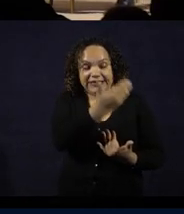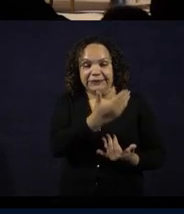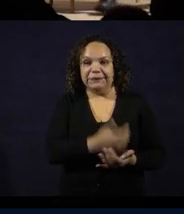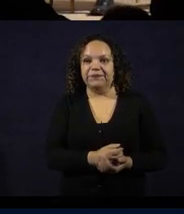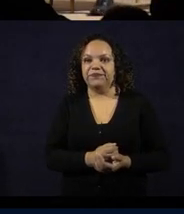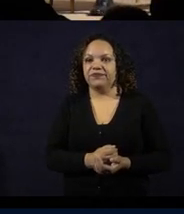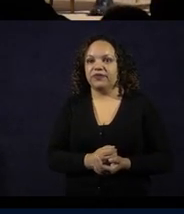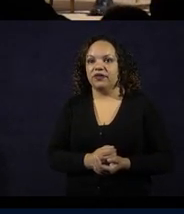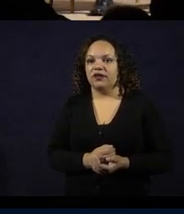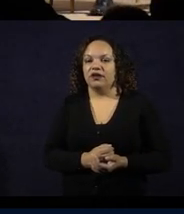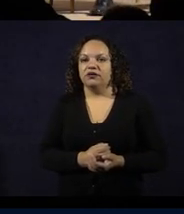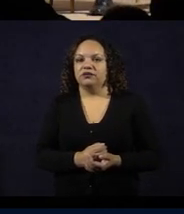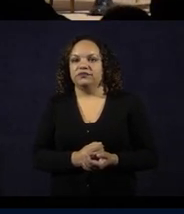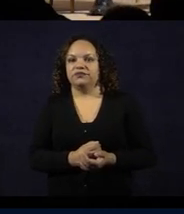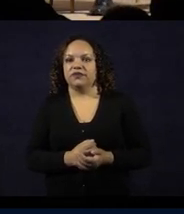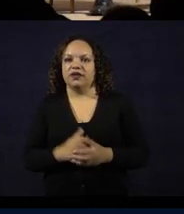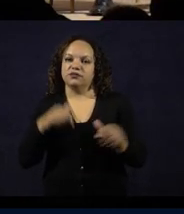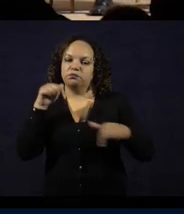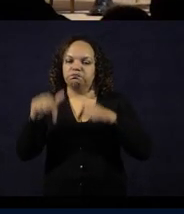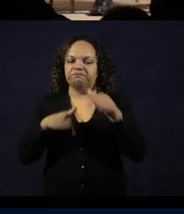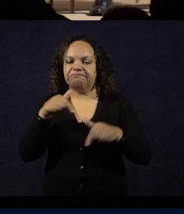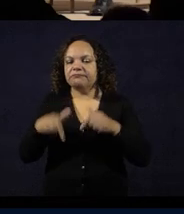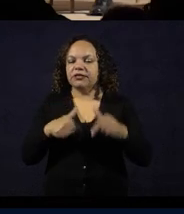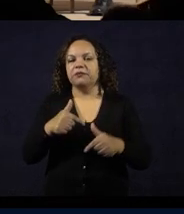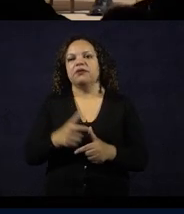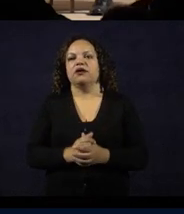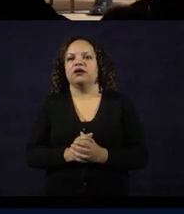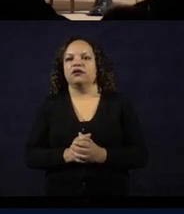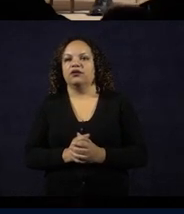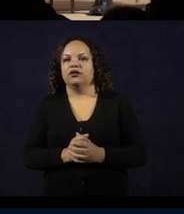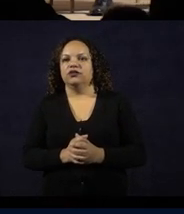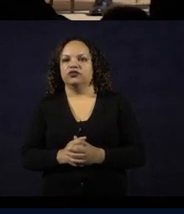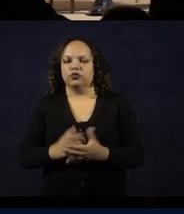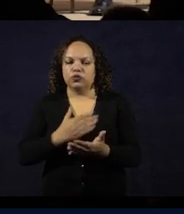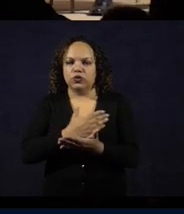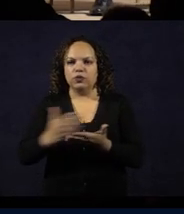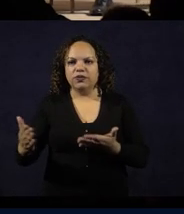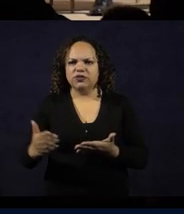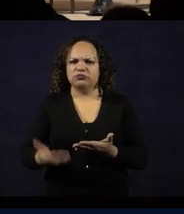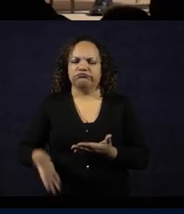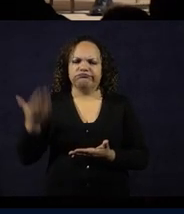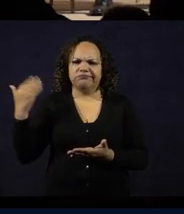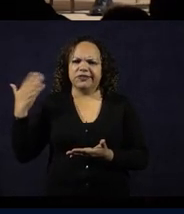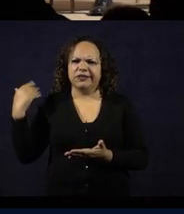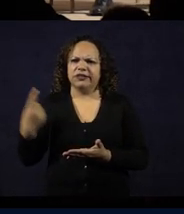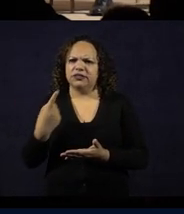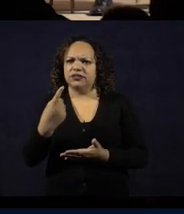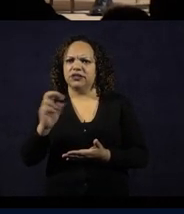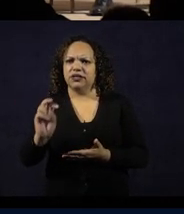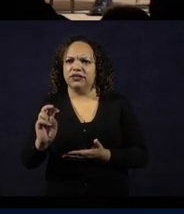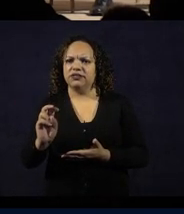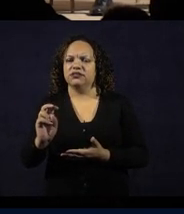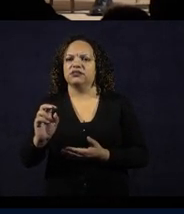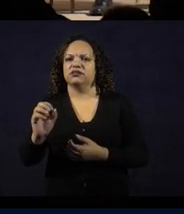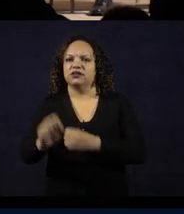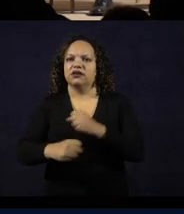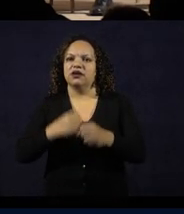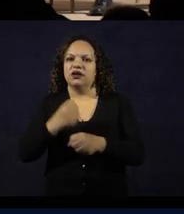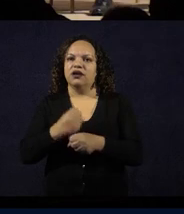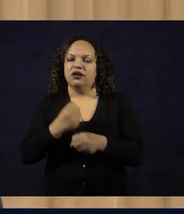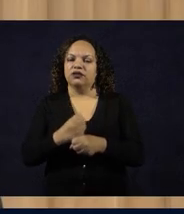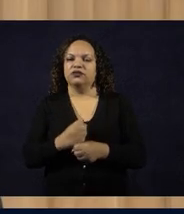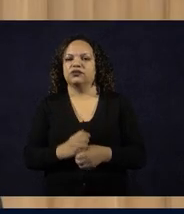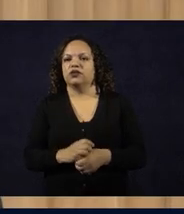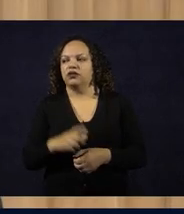bom essa jornada começou há muitos anos às vezes é pior né Nós estamos com 15 anos de Capital nas